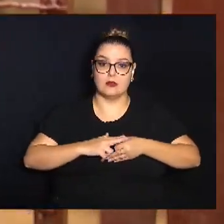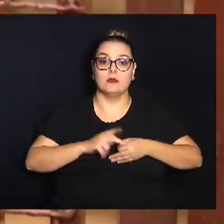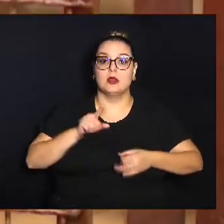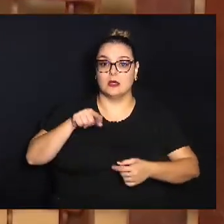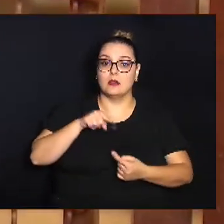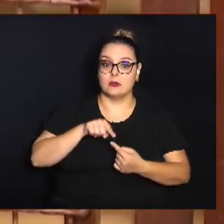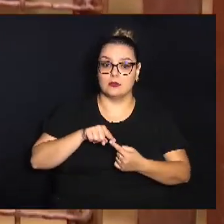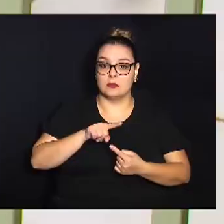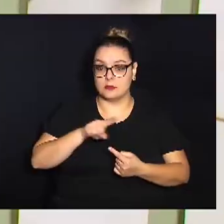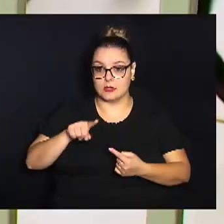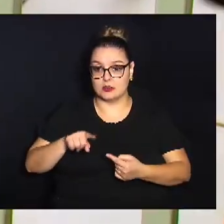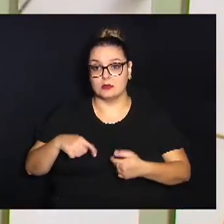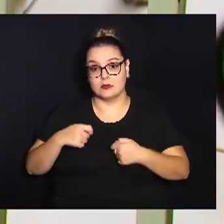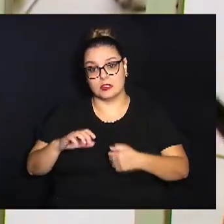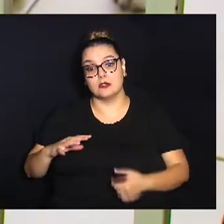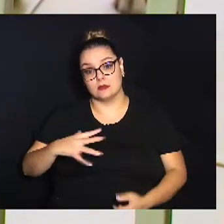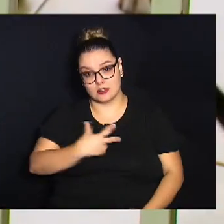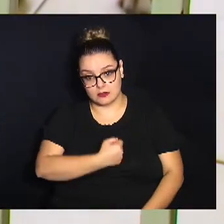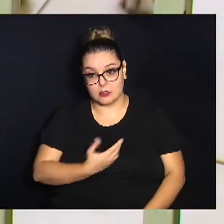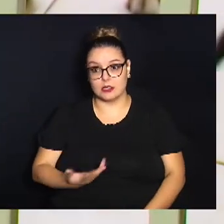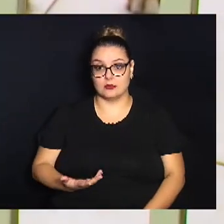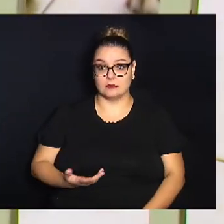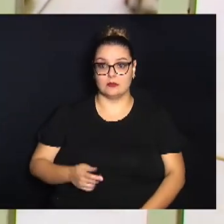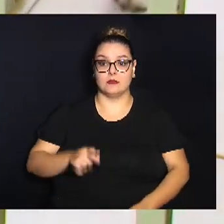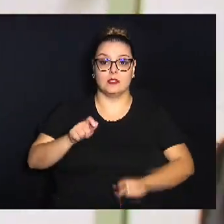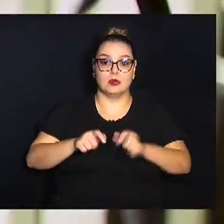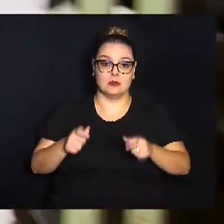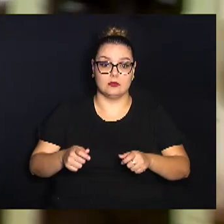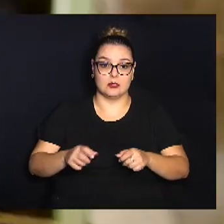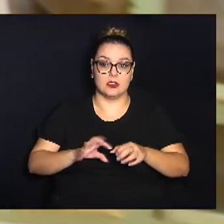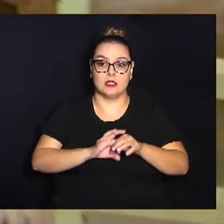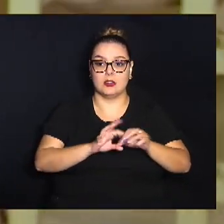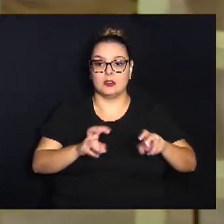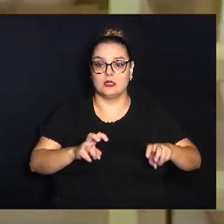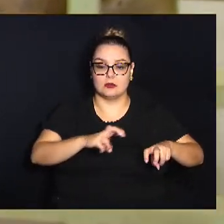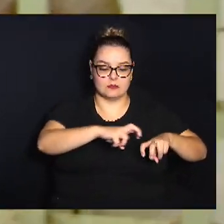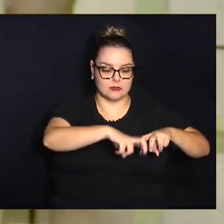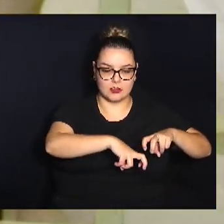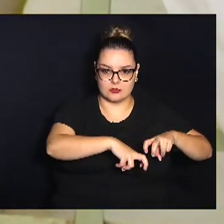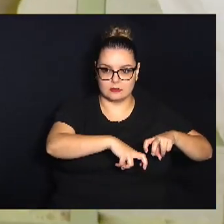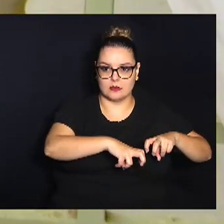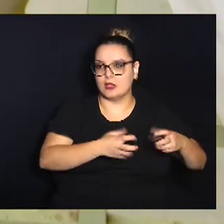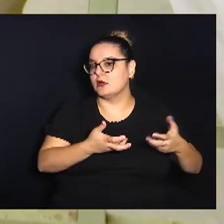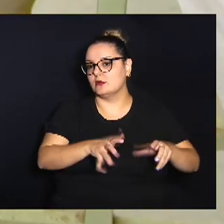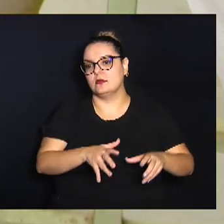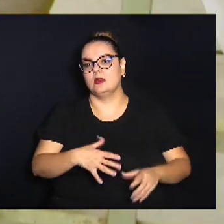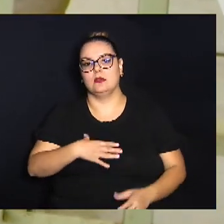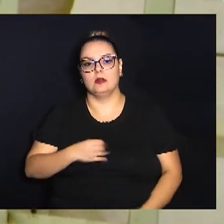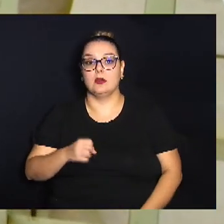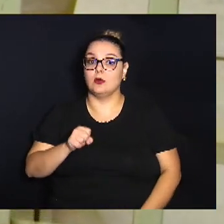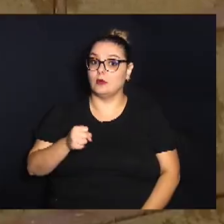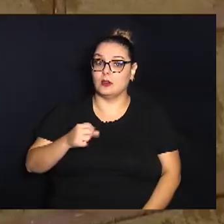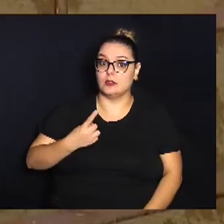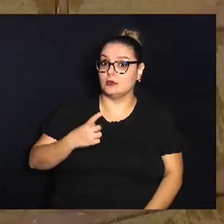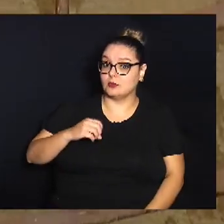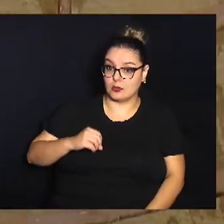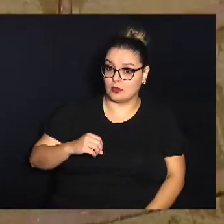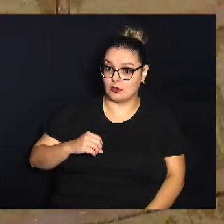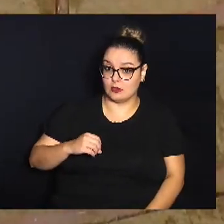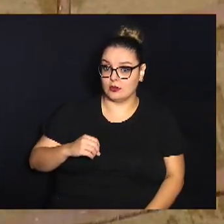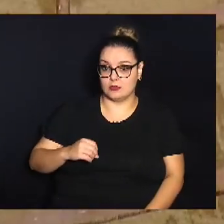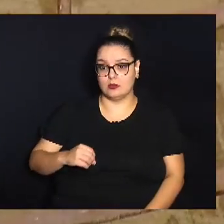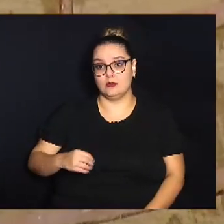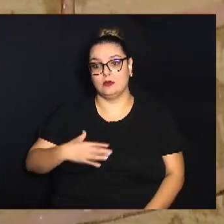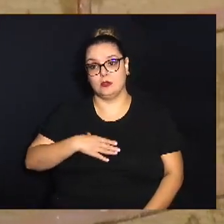para não precisar resgatar, porque as pessoas deixam cruzar e depois não querem os filhotes, porque tem 8, 9, 10 filhotes. E aí